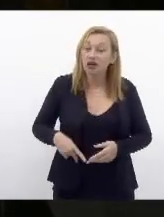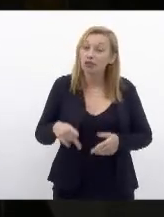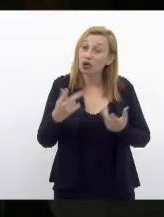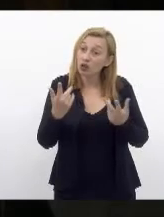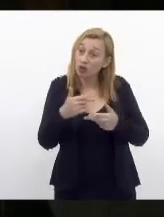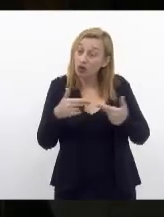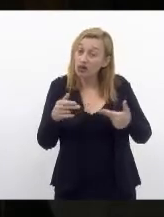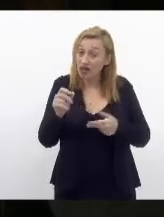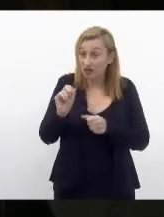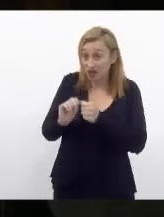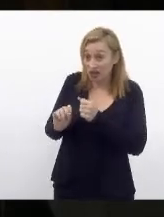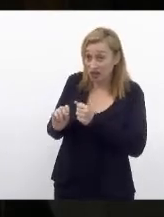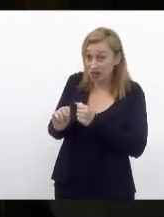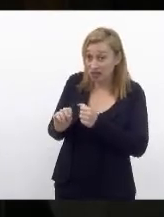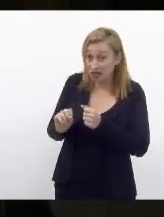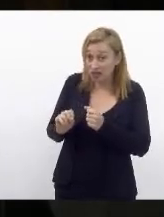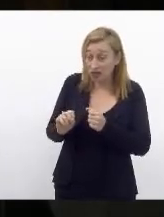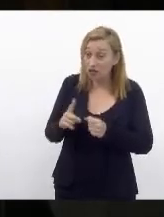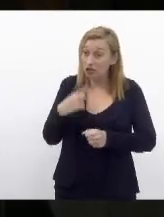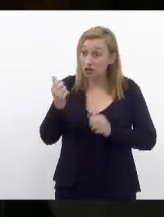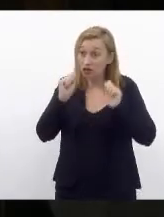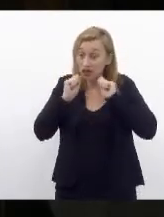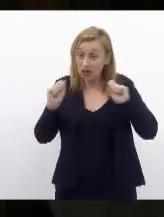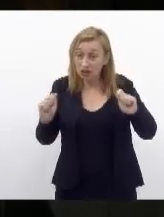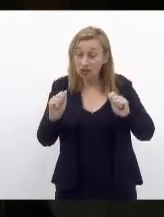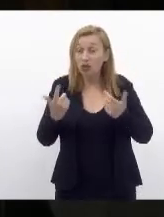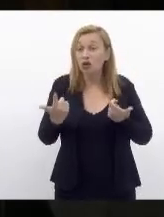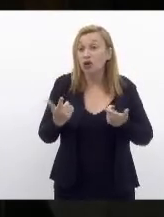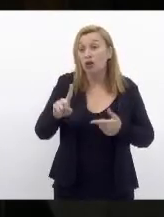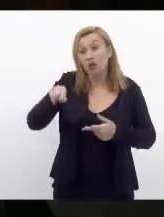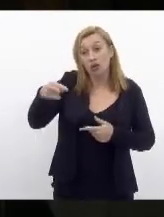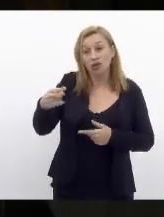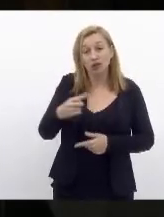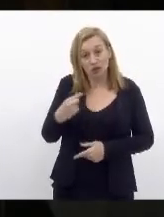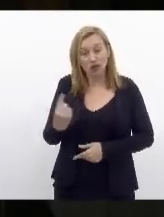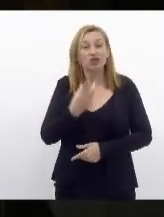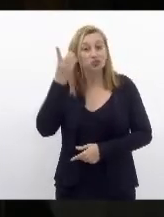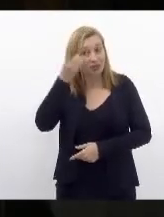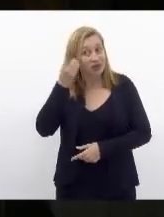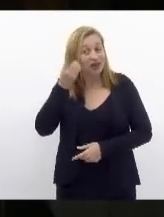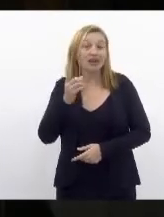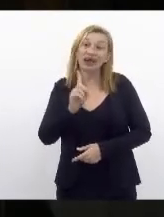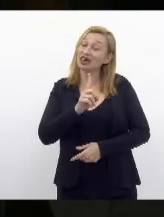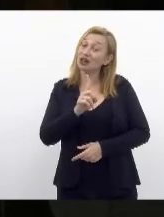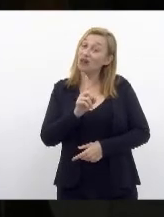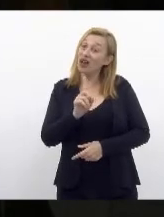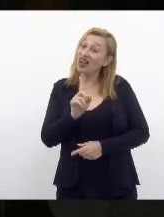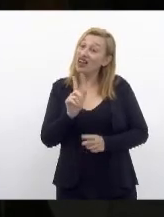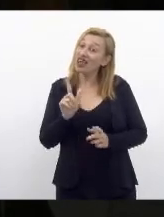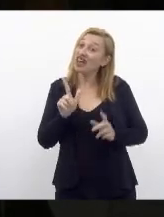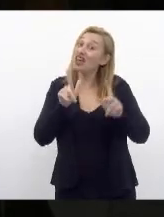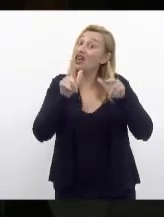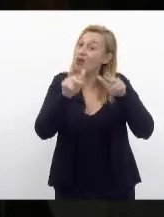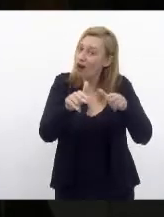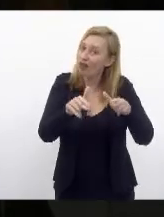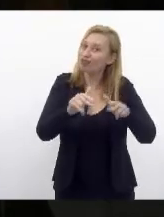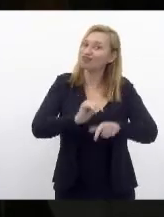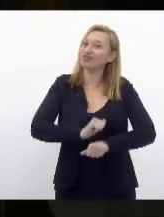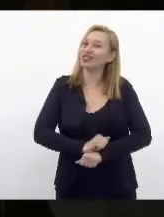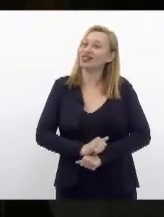isso com nossos assessores, outra coisa é fazer isso com a gente. Aí já não é a mesma